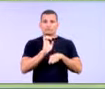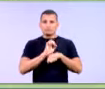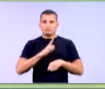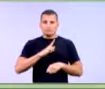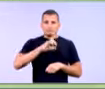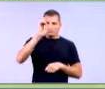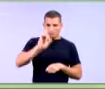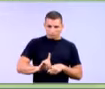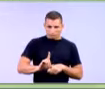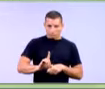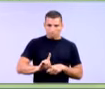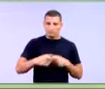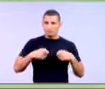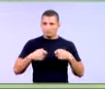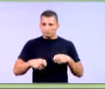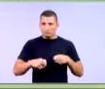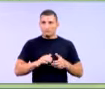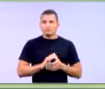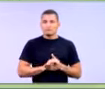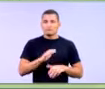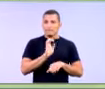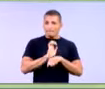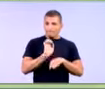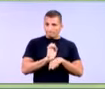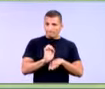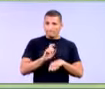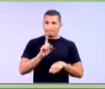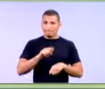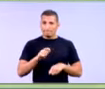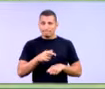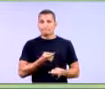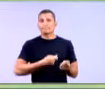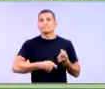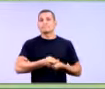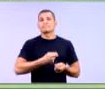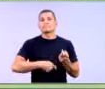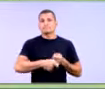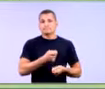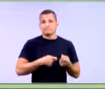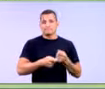direito e de dever. O estágio é negociado entre